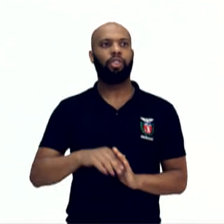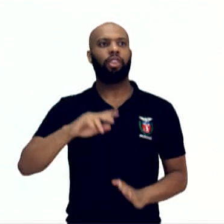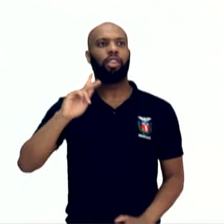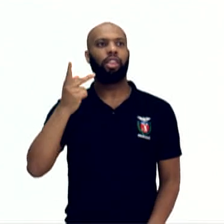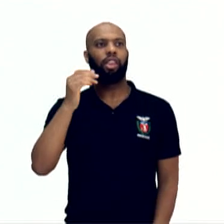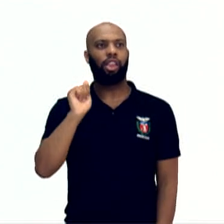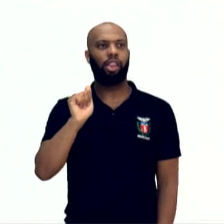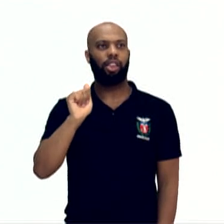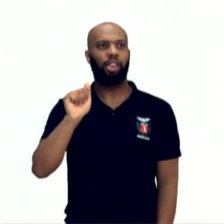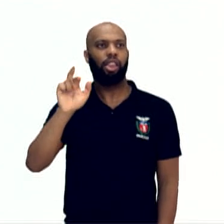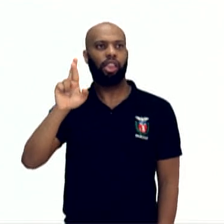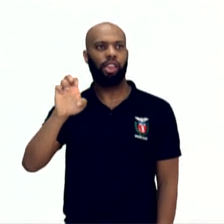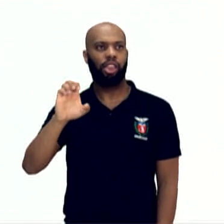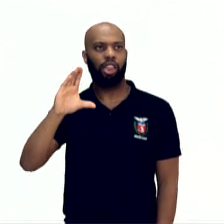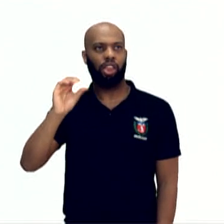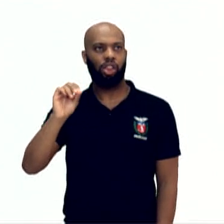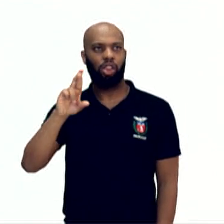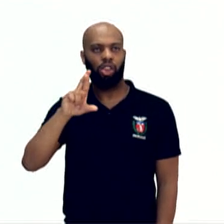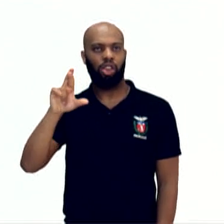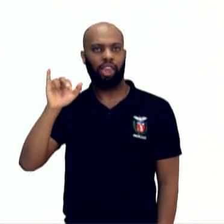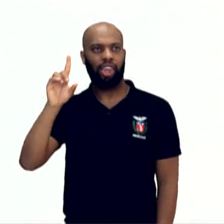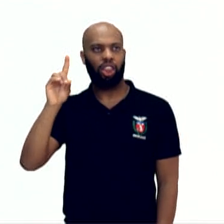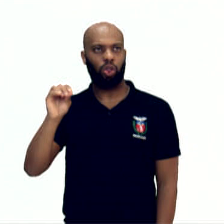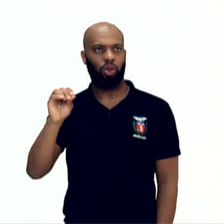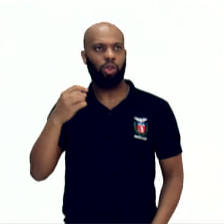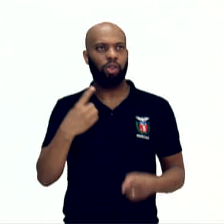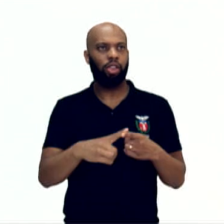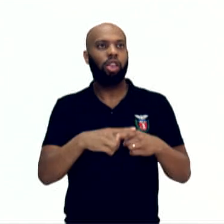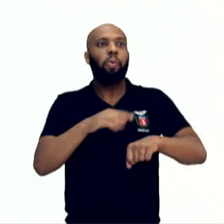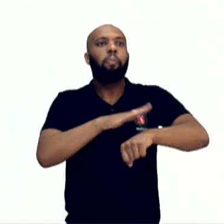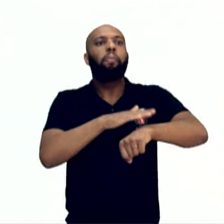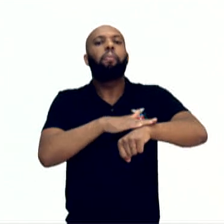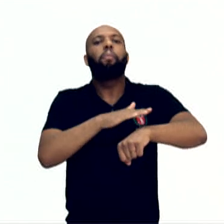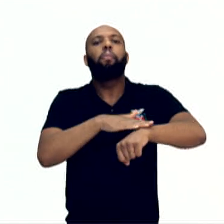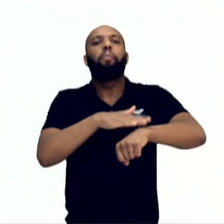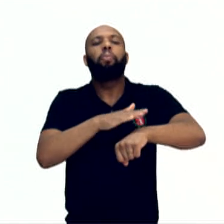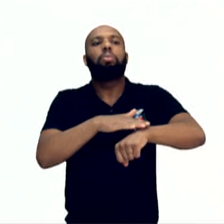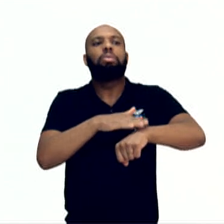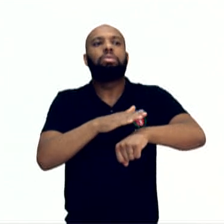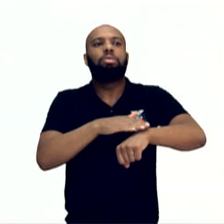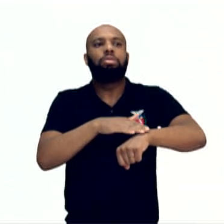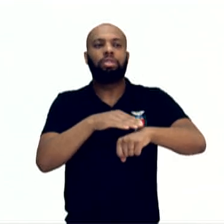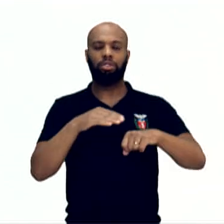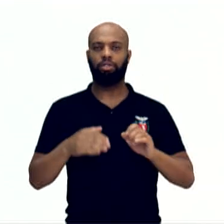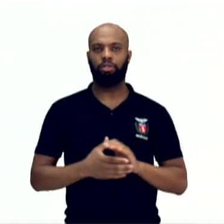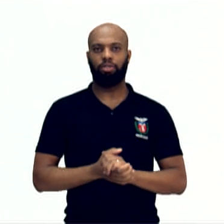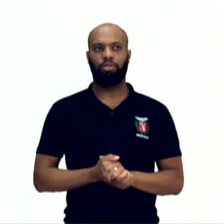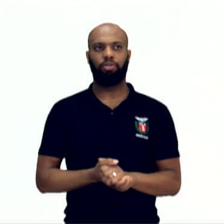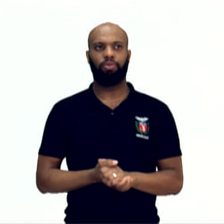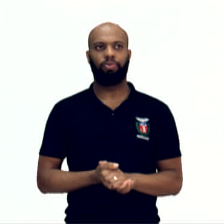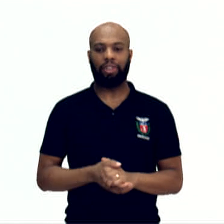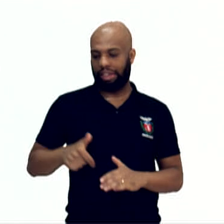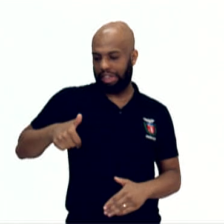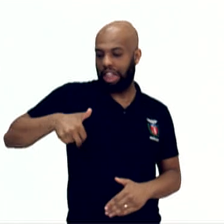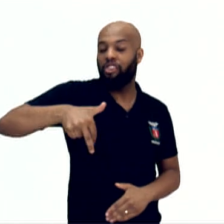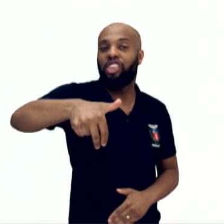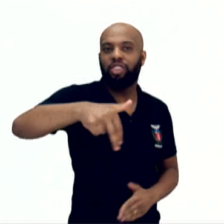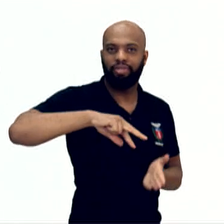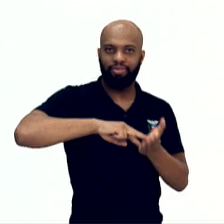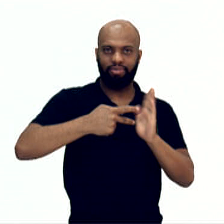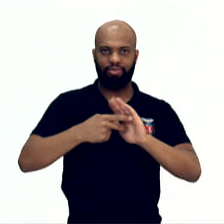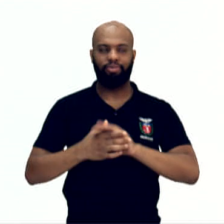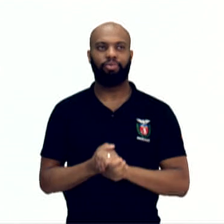um tempo verbal composto. Atravessar um lugar, percorreu, atravessou. E ainda,